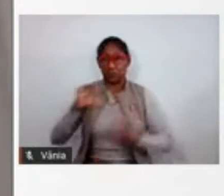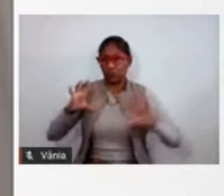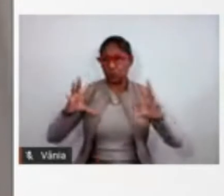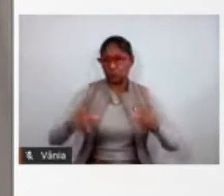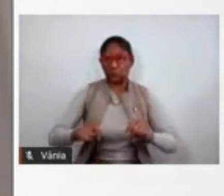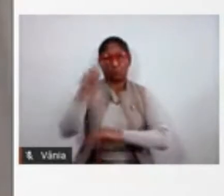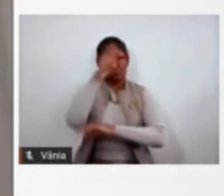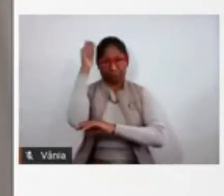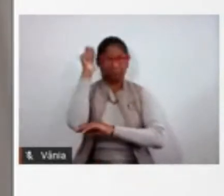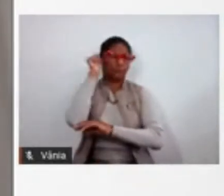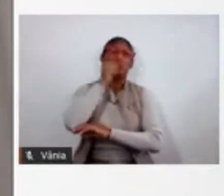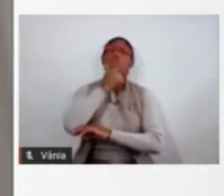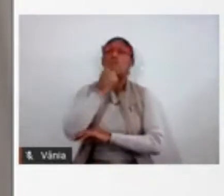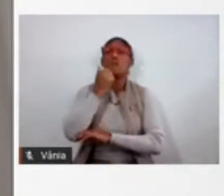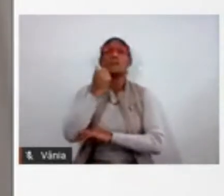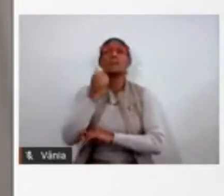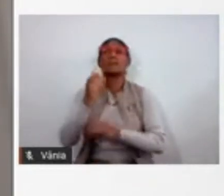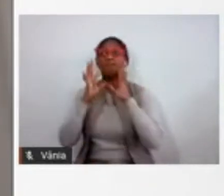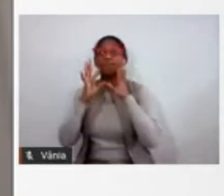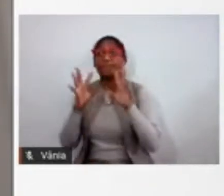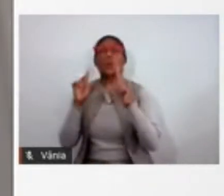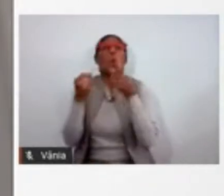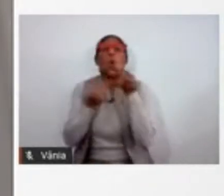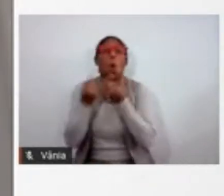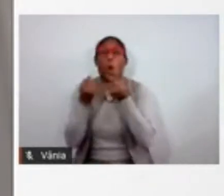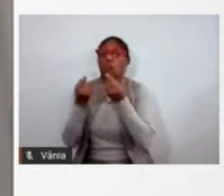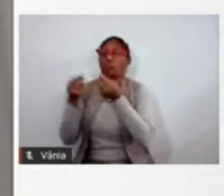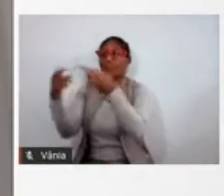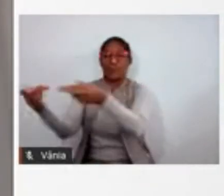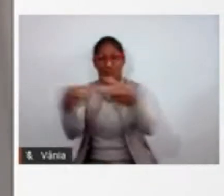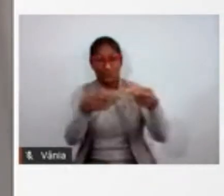né, da situação da sua região, para nós